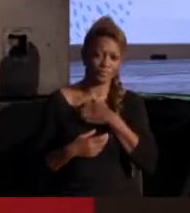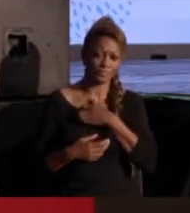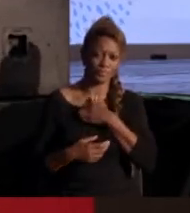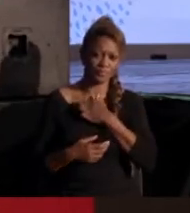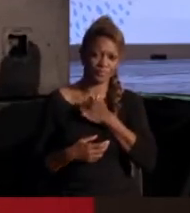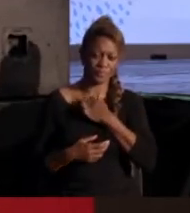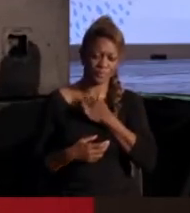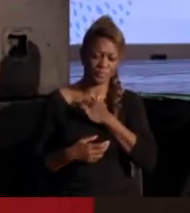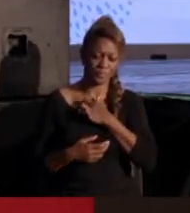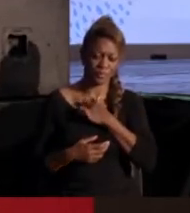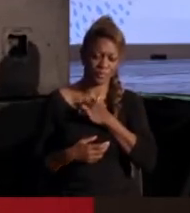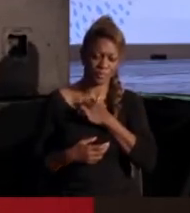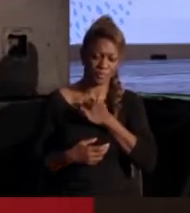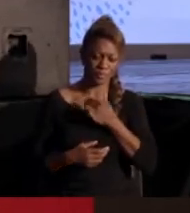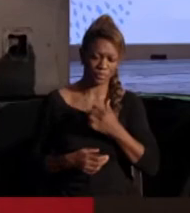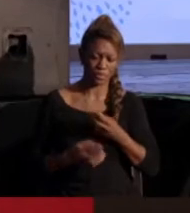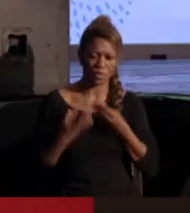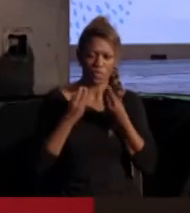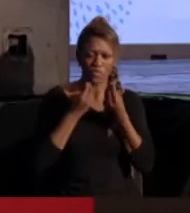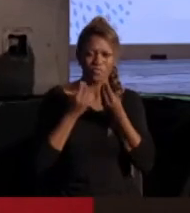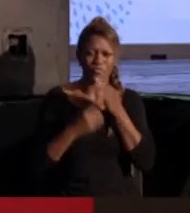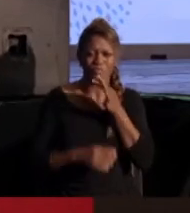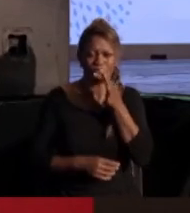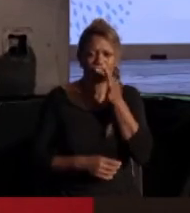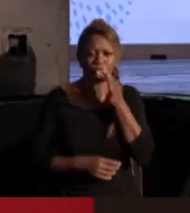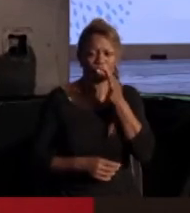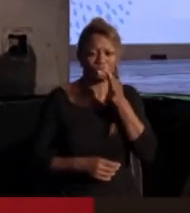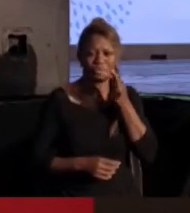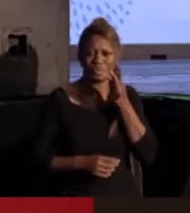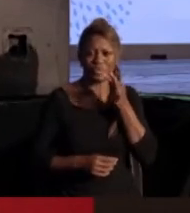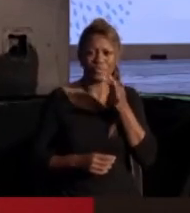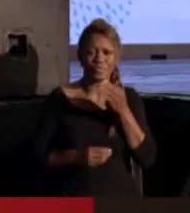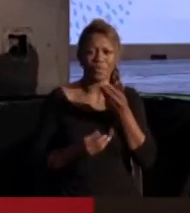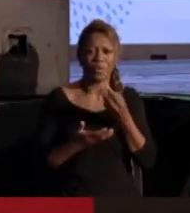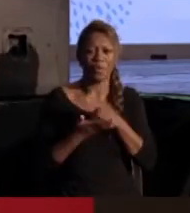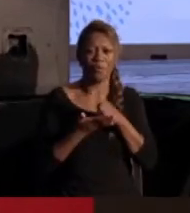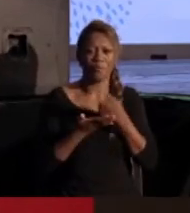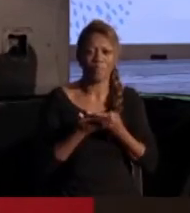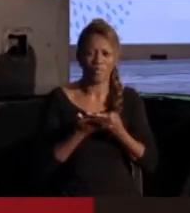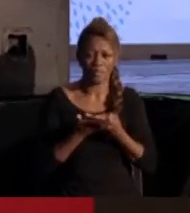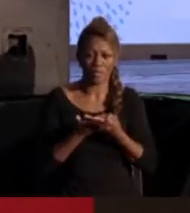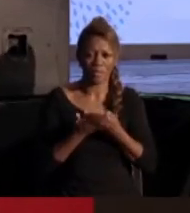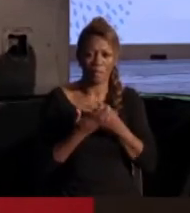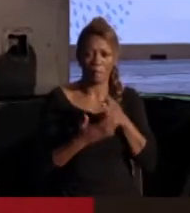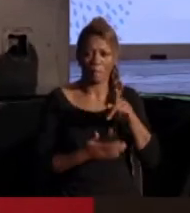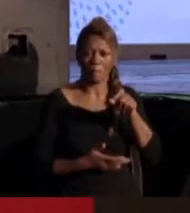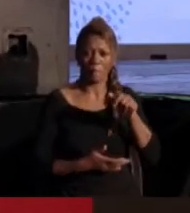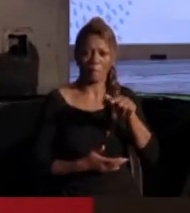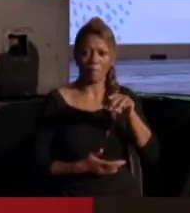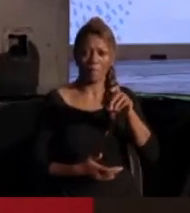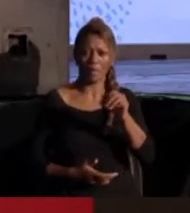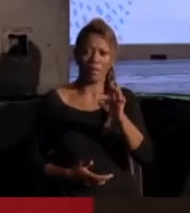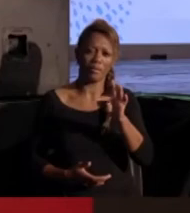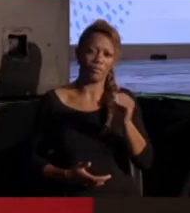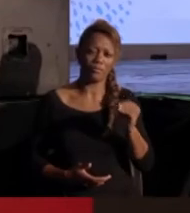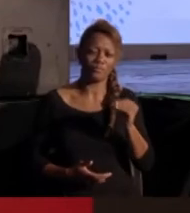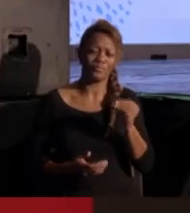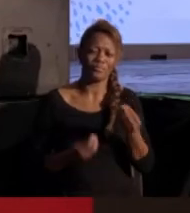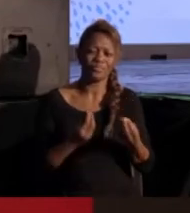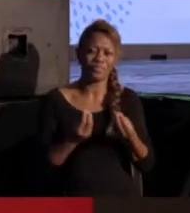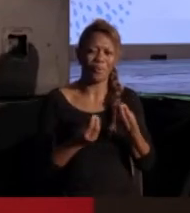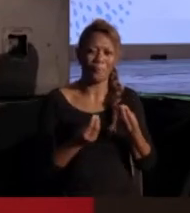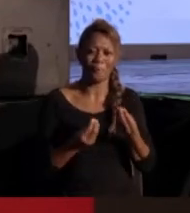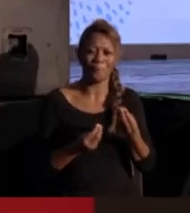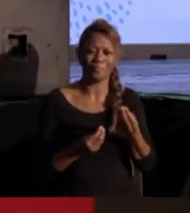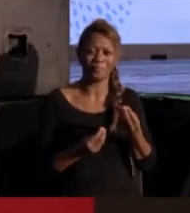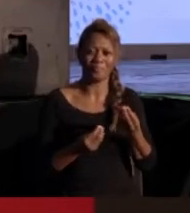a Salma Muxaio, quando traduz, ela não traduziu como palato, ela traduz como